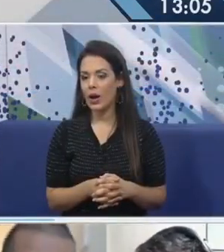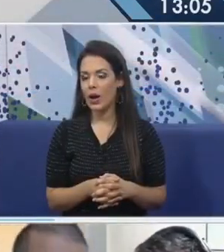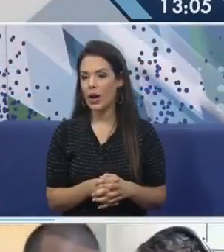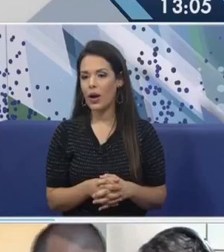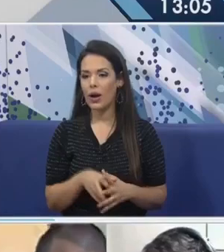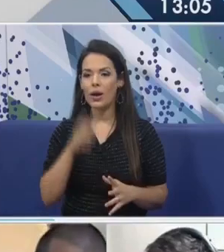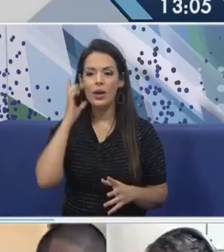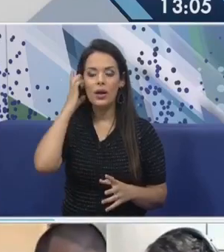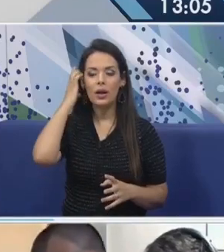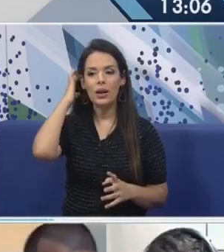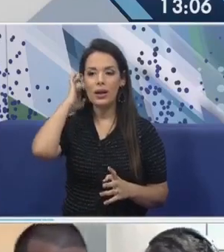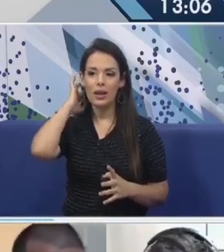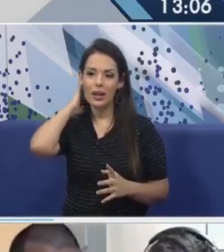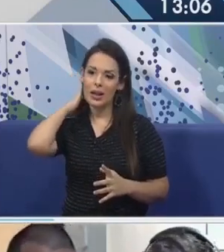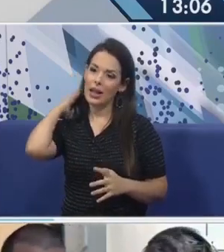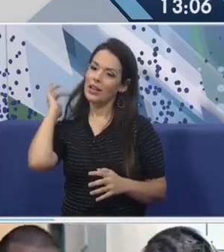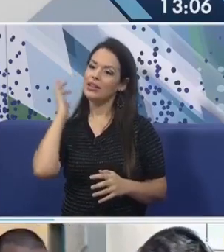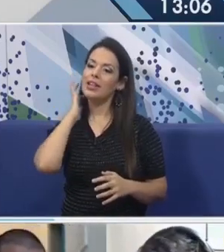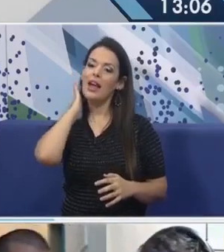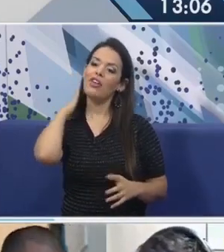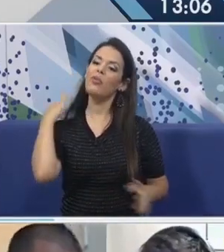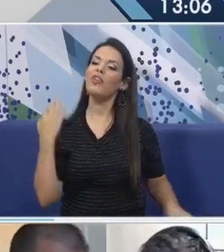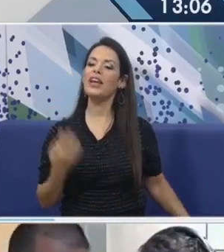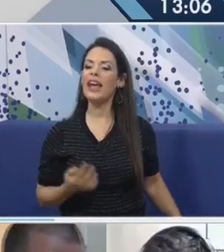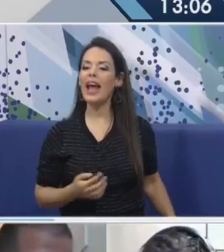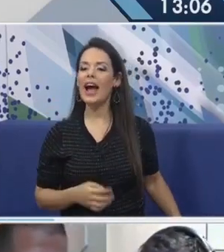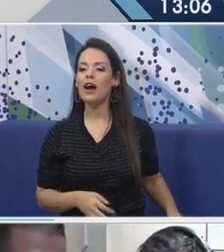ainda, o nome é Gabi. Então ainda não é oficial, Fernando. Porque